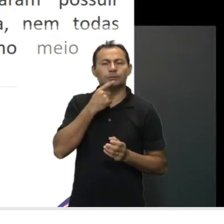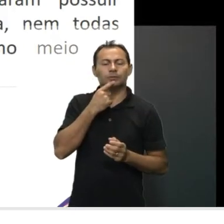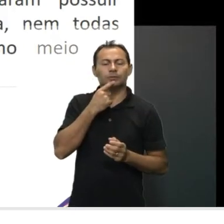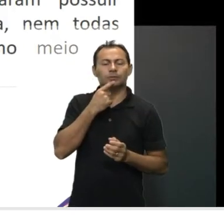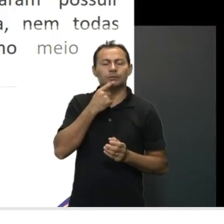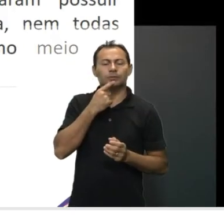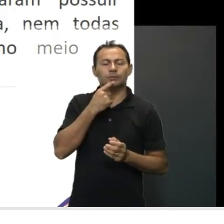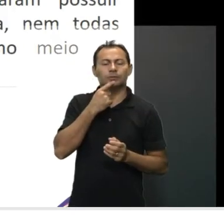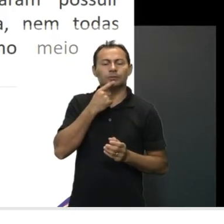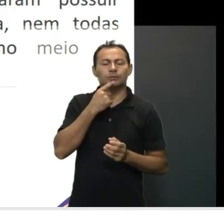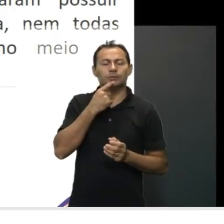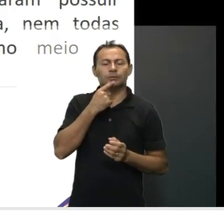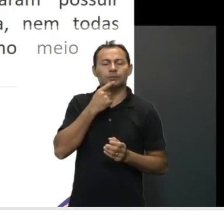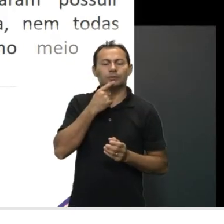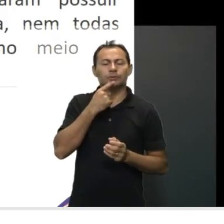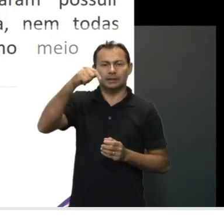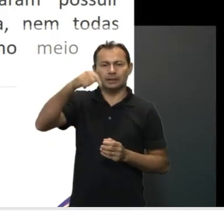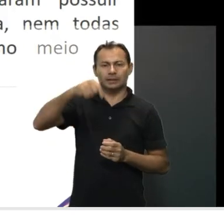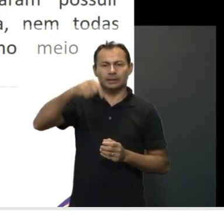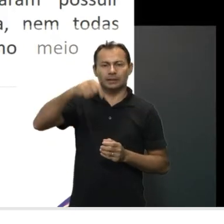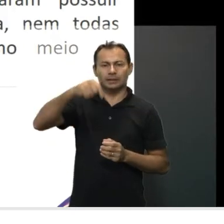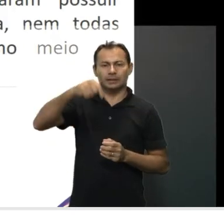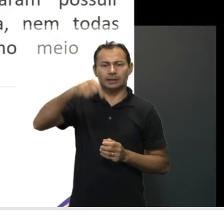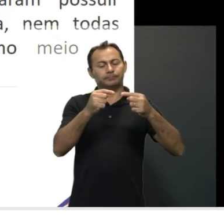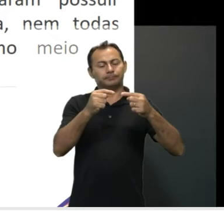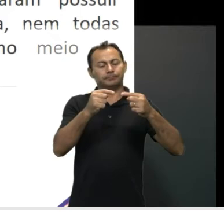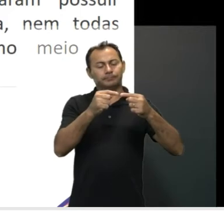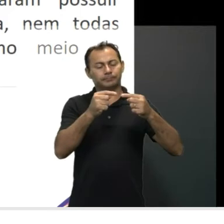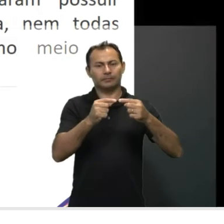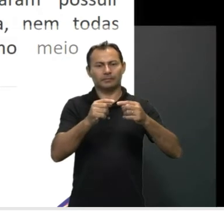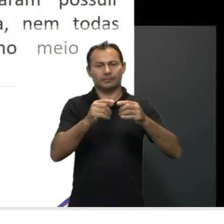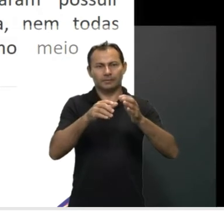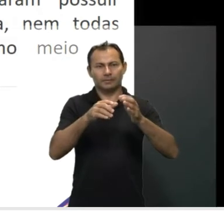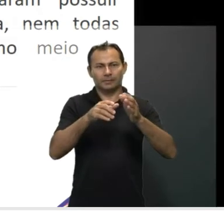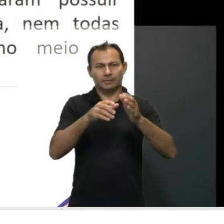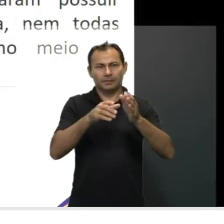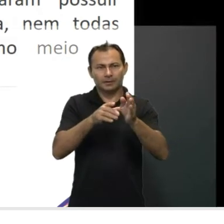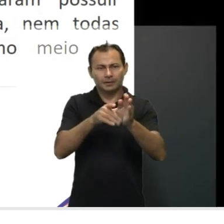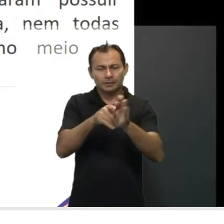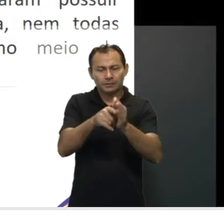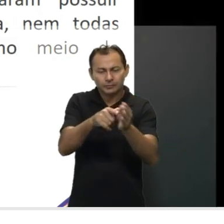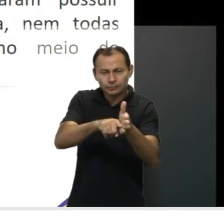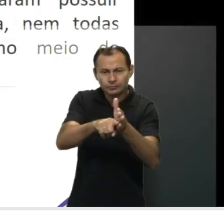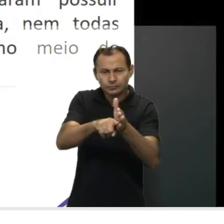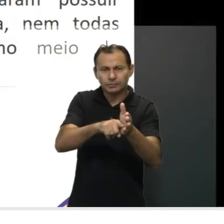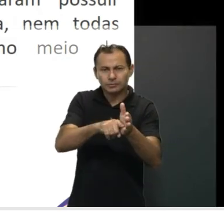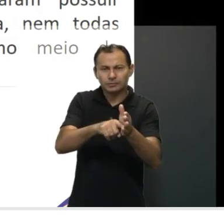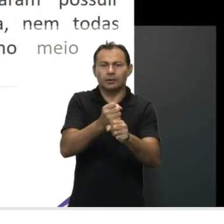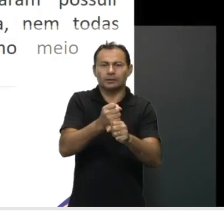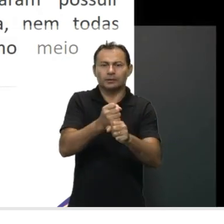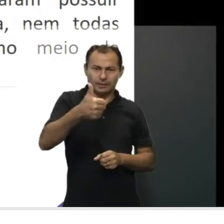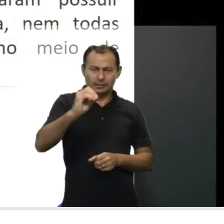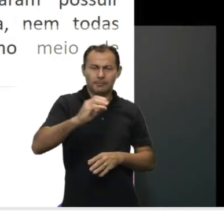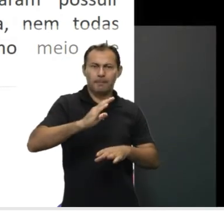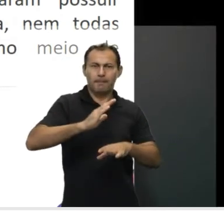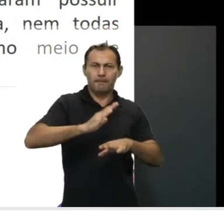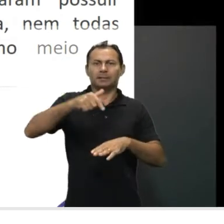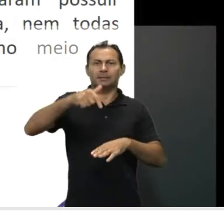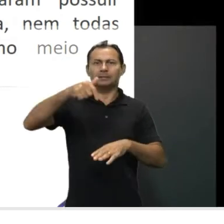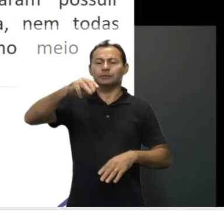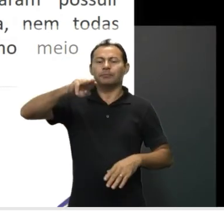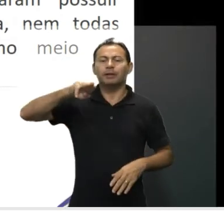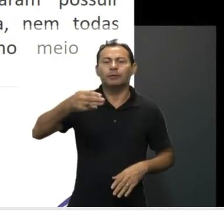país. Entretanto, de acordo com o Censo Demográfico de 2010, mais de 7 milhões de